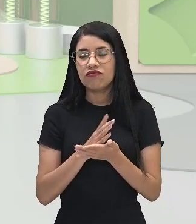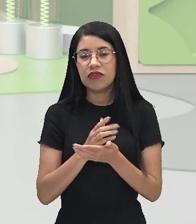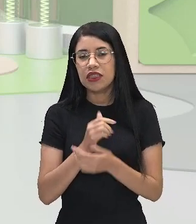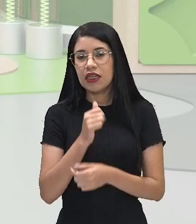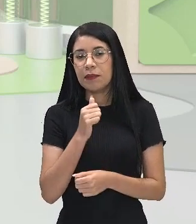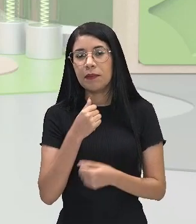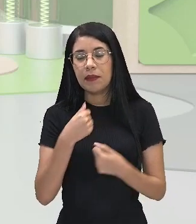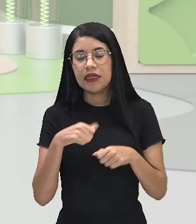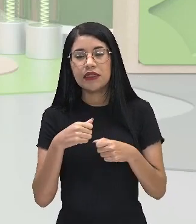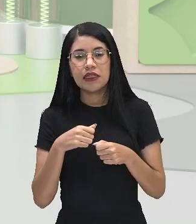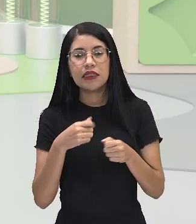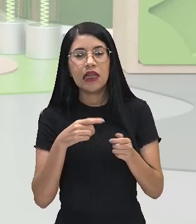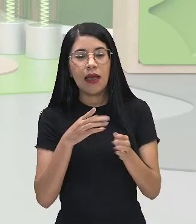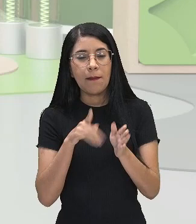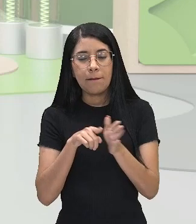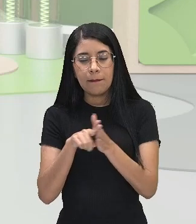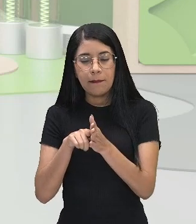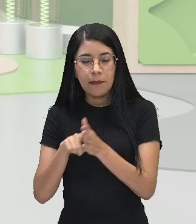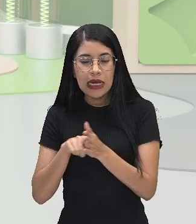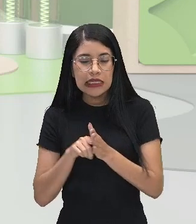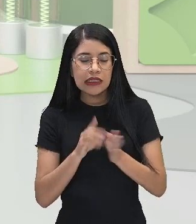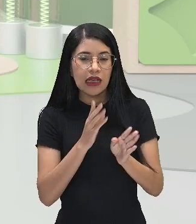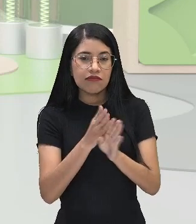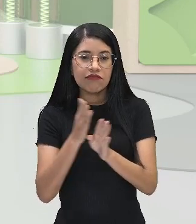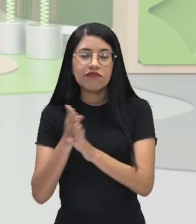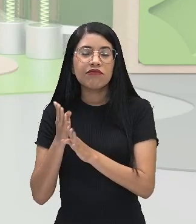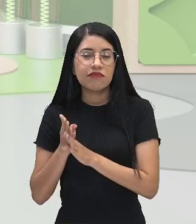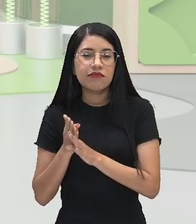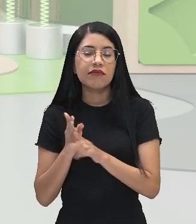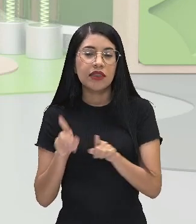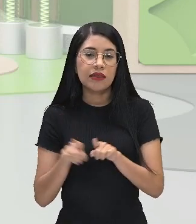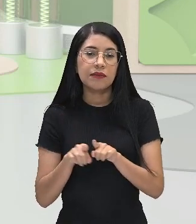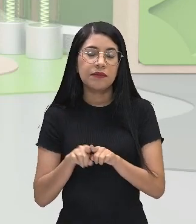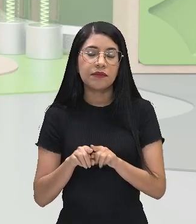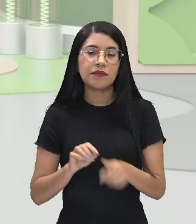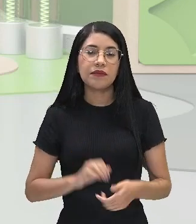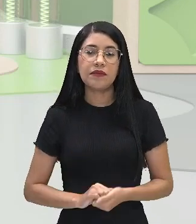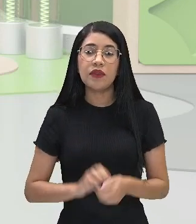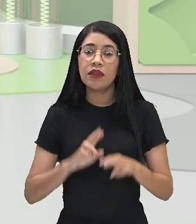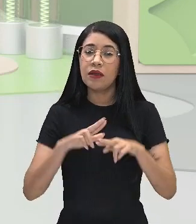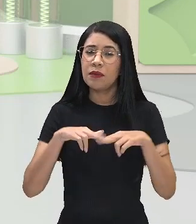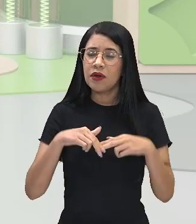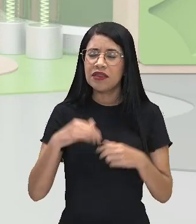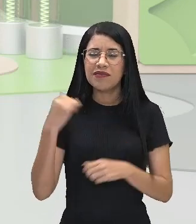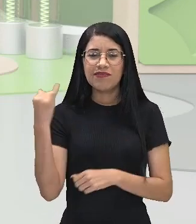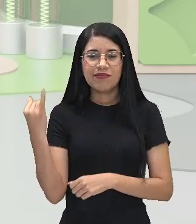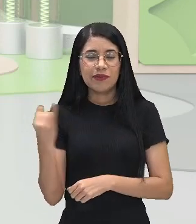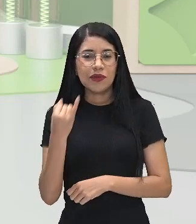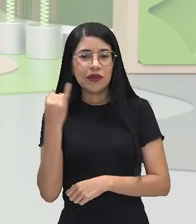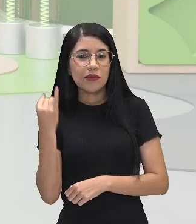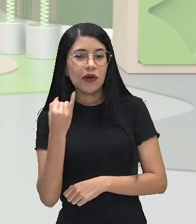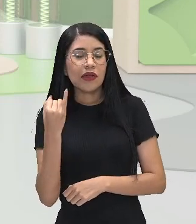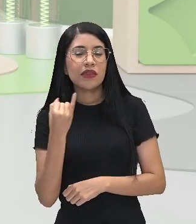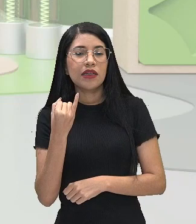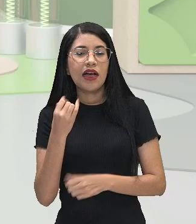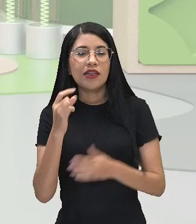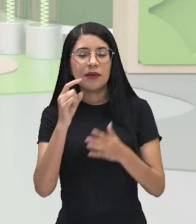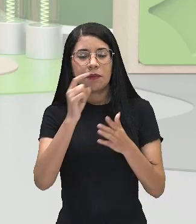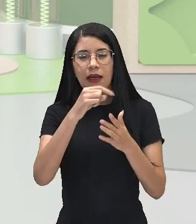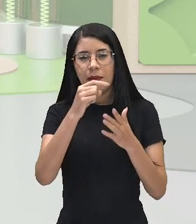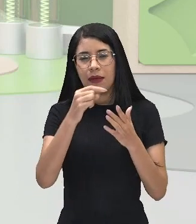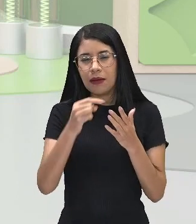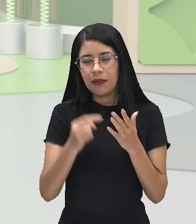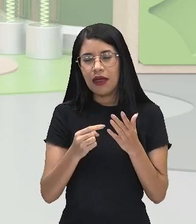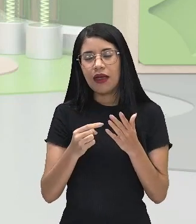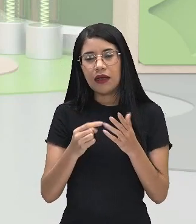para serem descobertos, para serem pesquisados. E é por isso que é tão importante, por tudo isso, que é